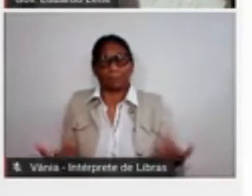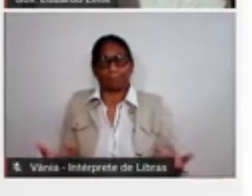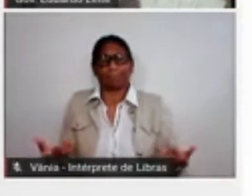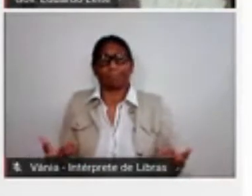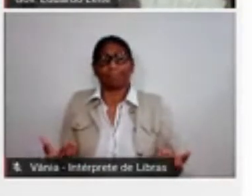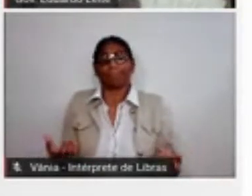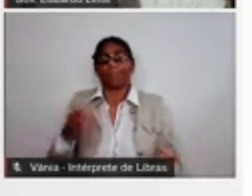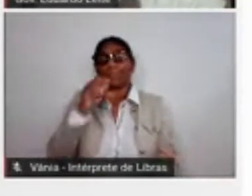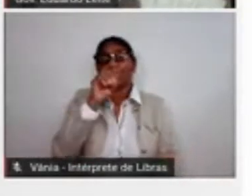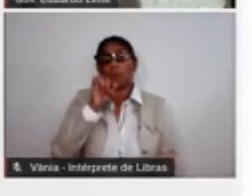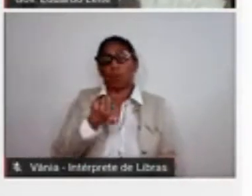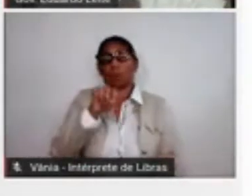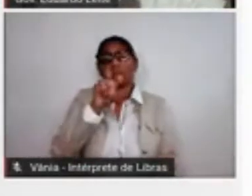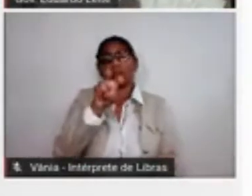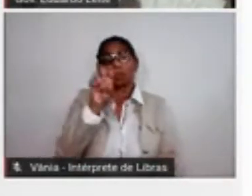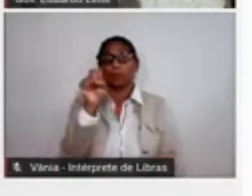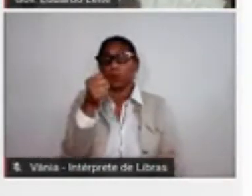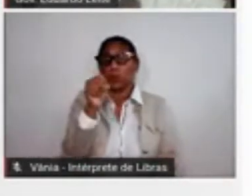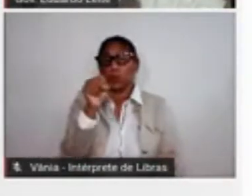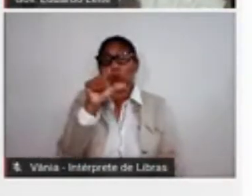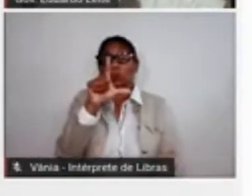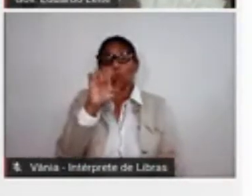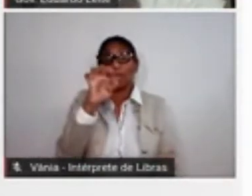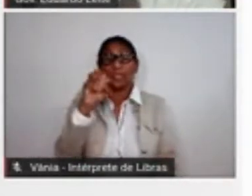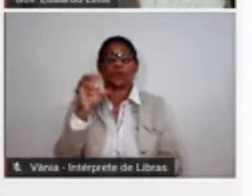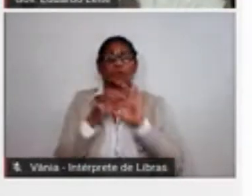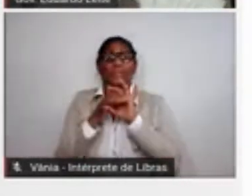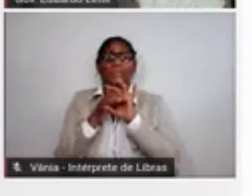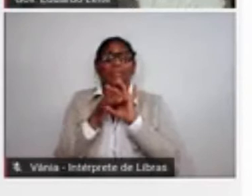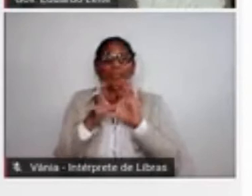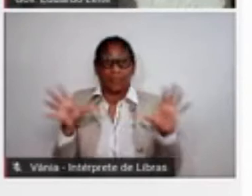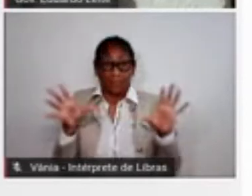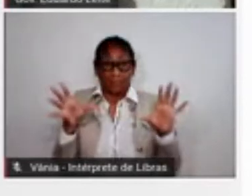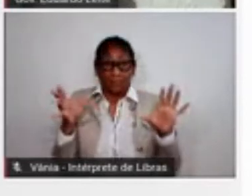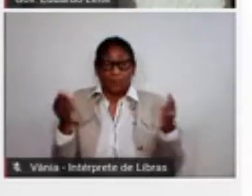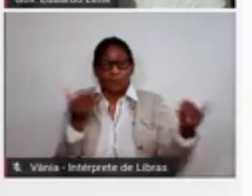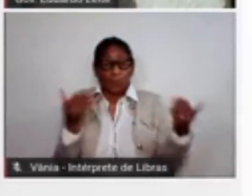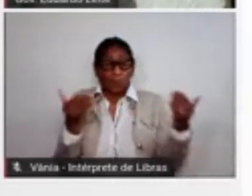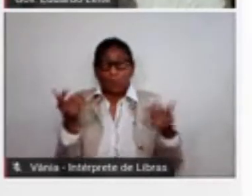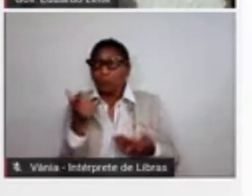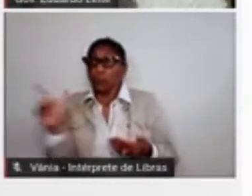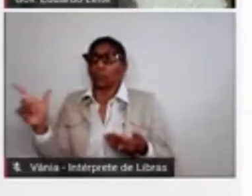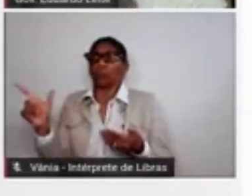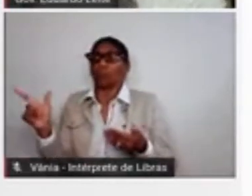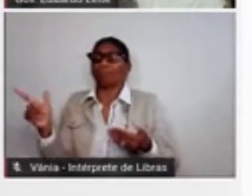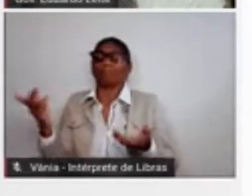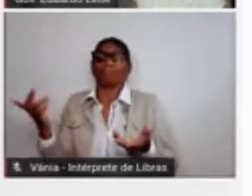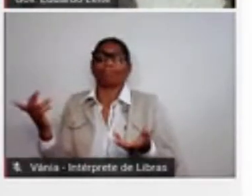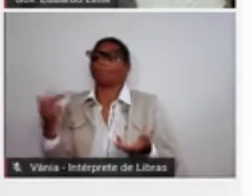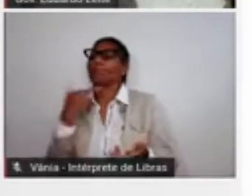de 0,58 leitos livres para cada leito ocupado por paciente Covid, né? E que